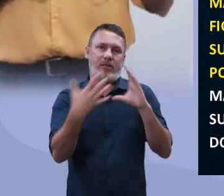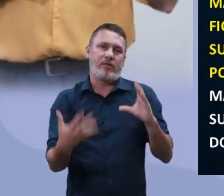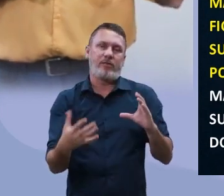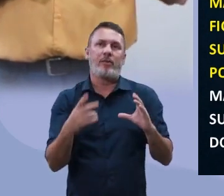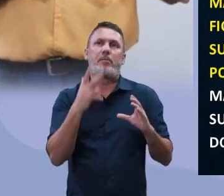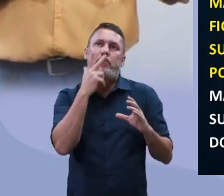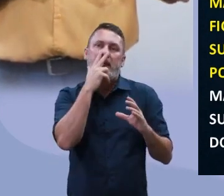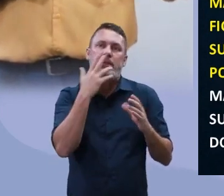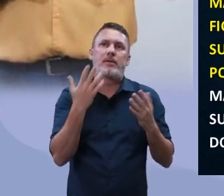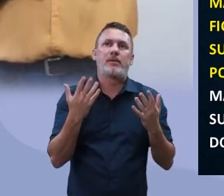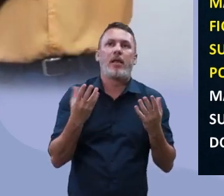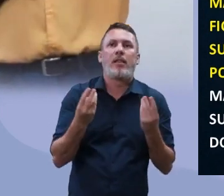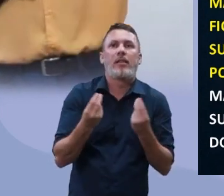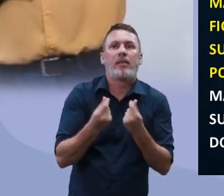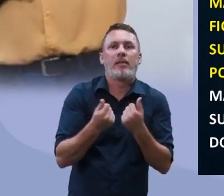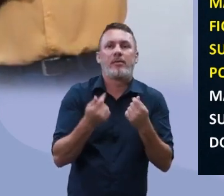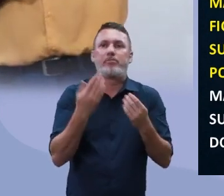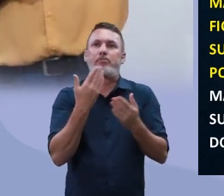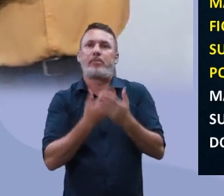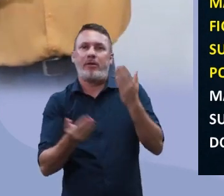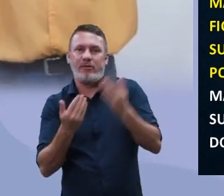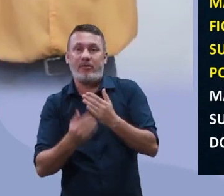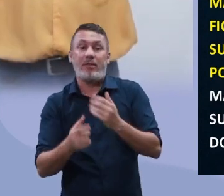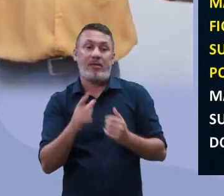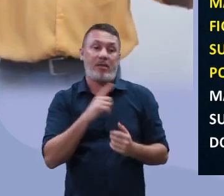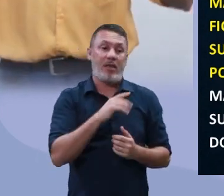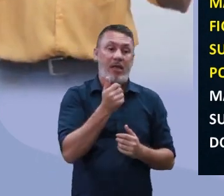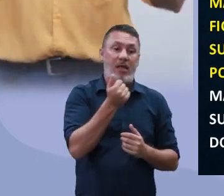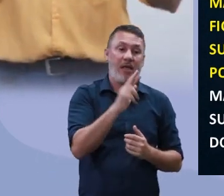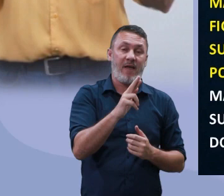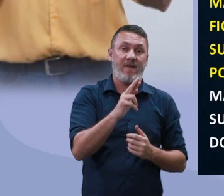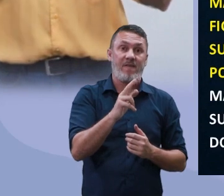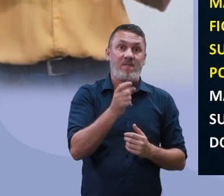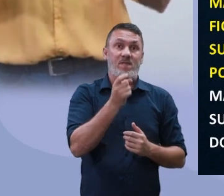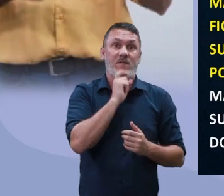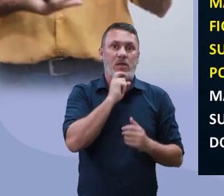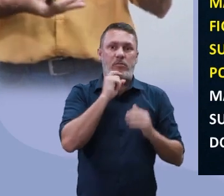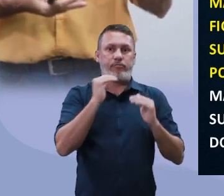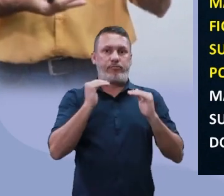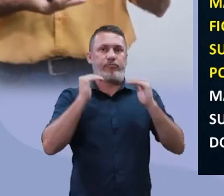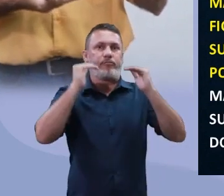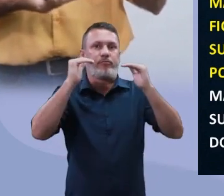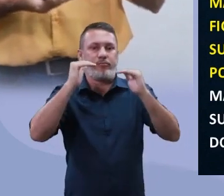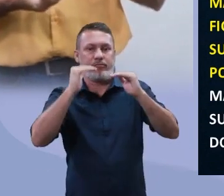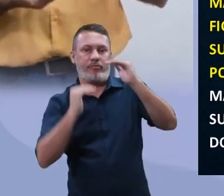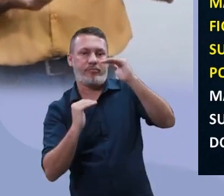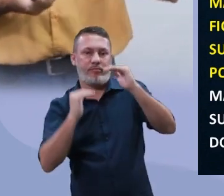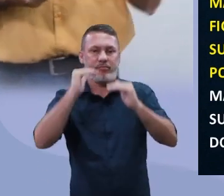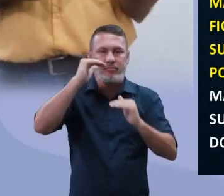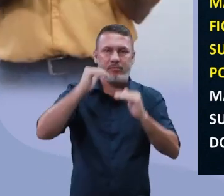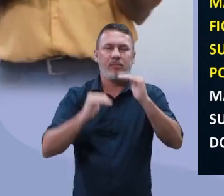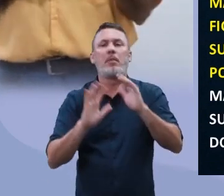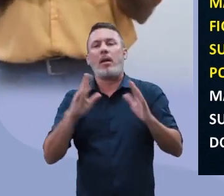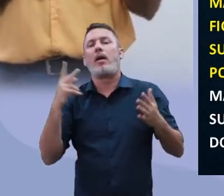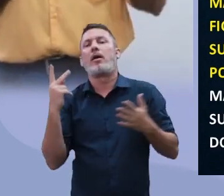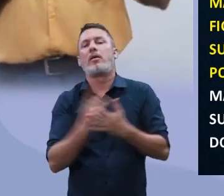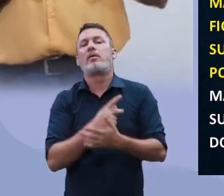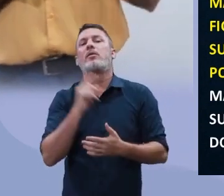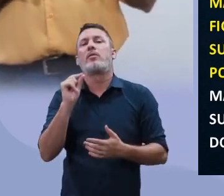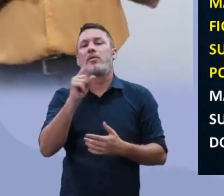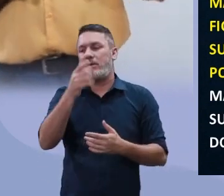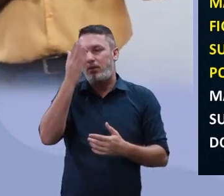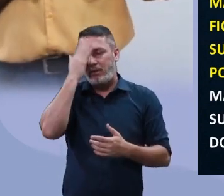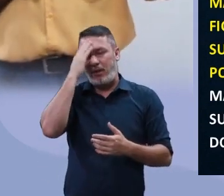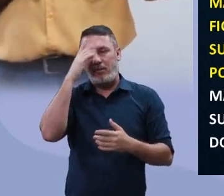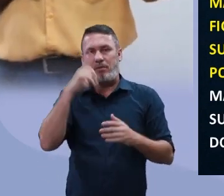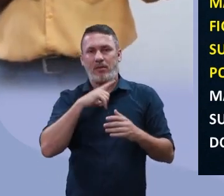como característica ser mais leve, ela fica por cima. Uma massa de ar frio, ela é mais pesada, fica por baixo. Só o que acontece? Quando